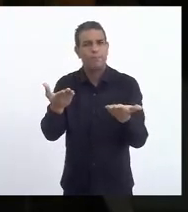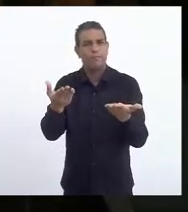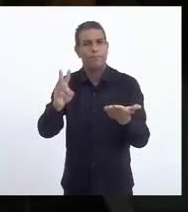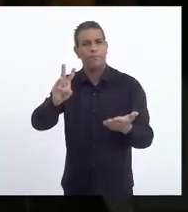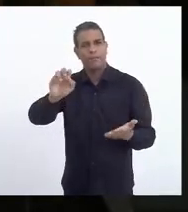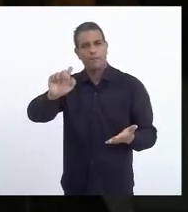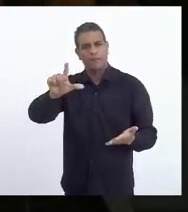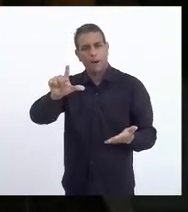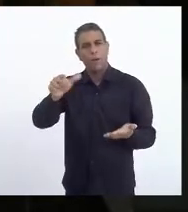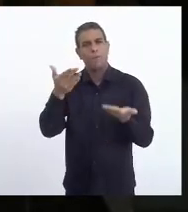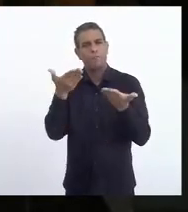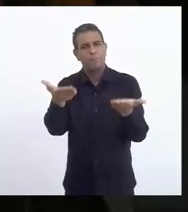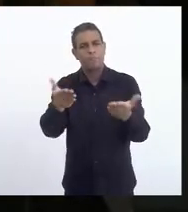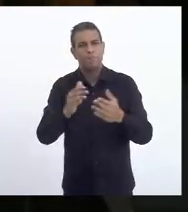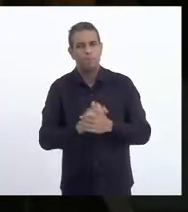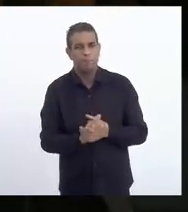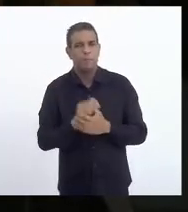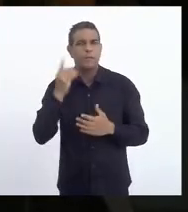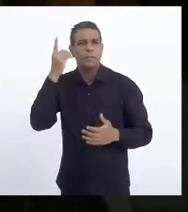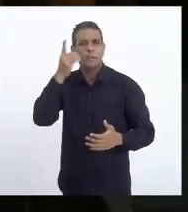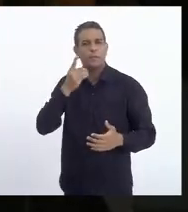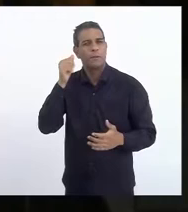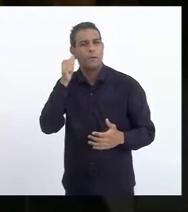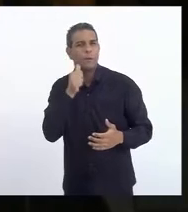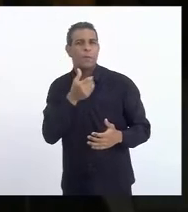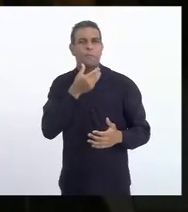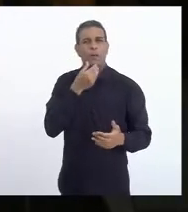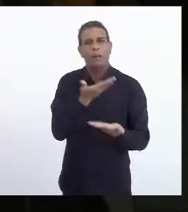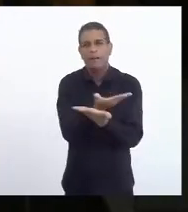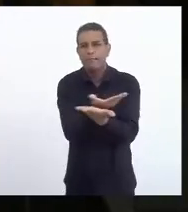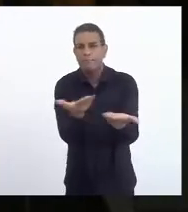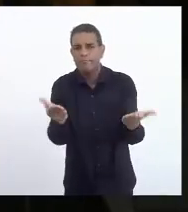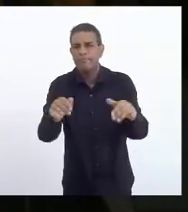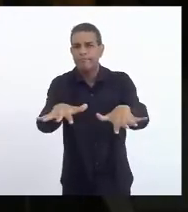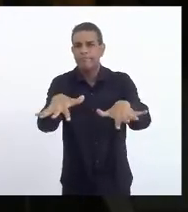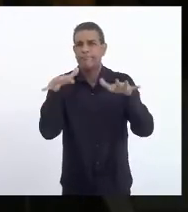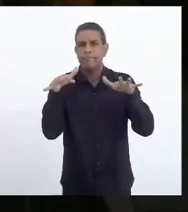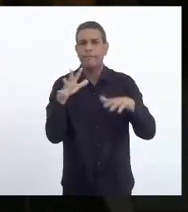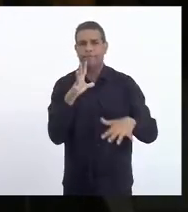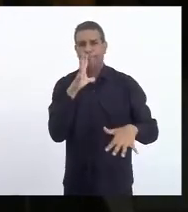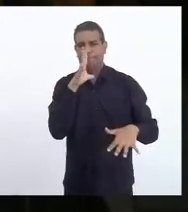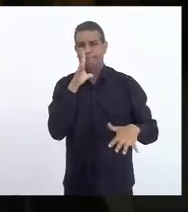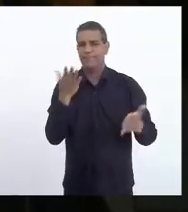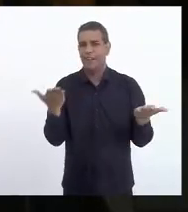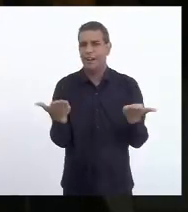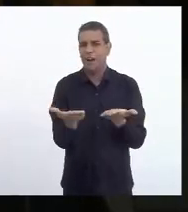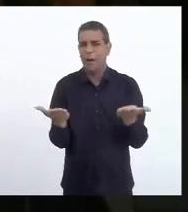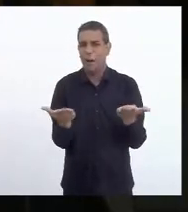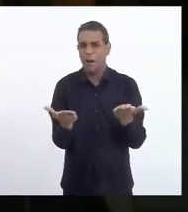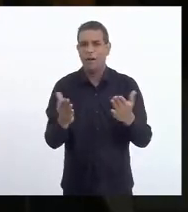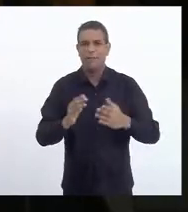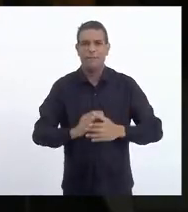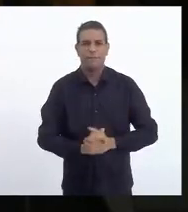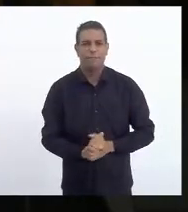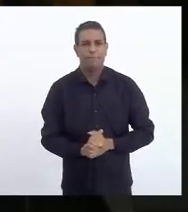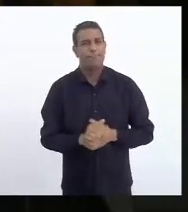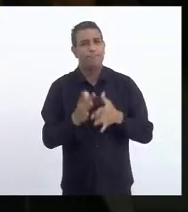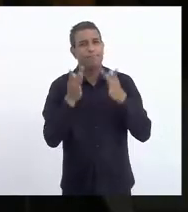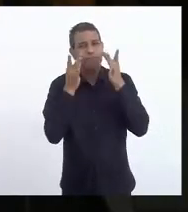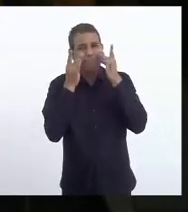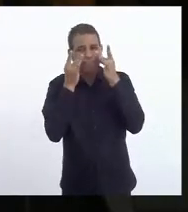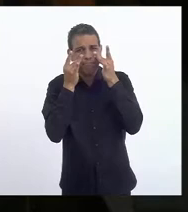da Ceasa senhoras e senhores deputados que nos assistem e